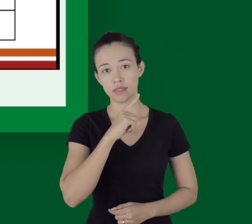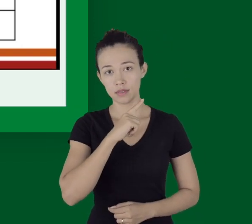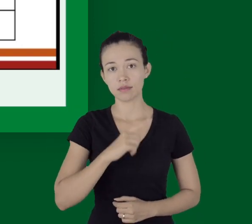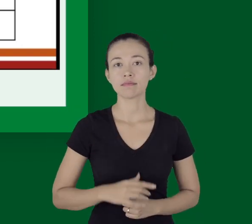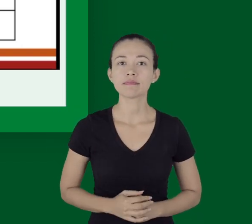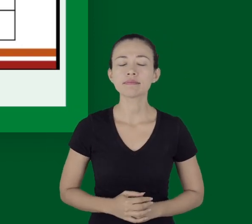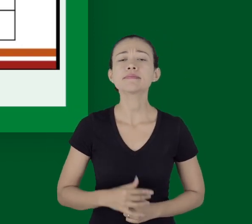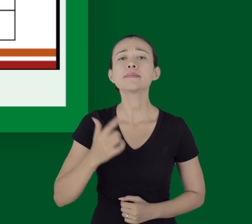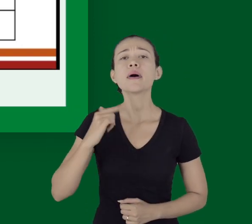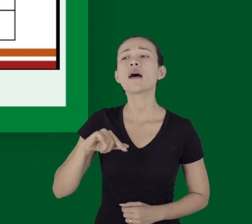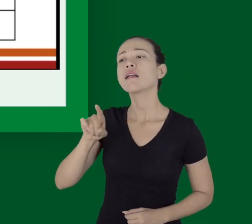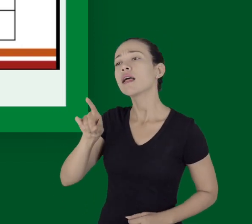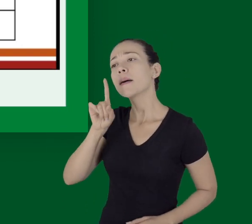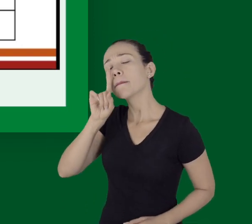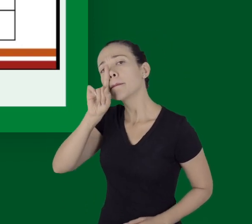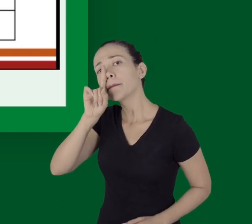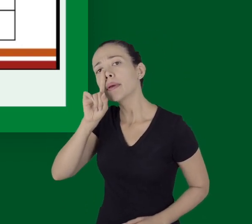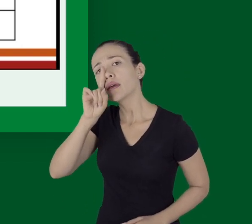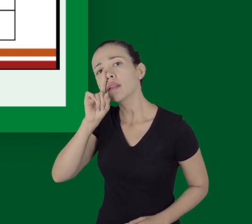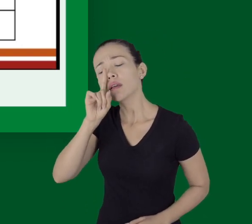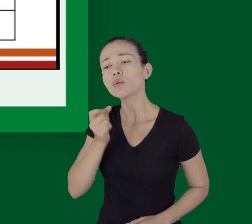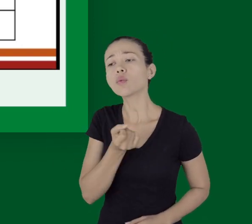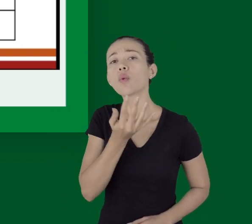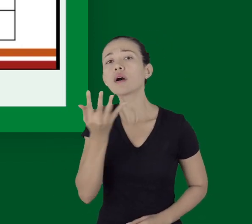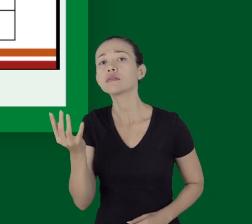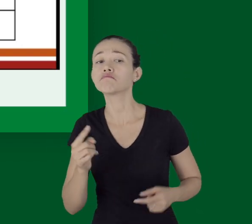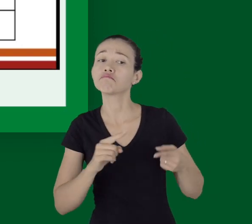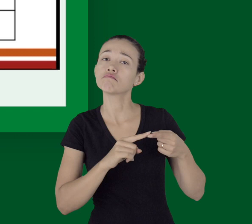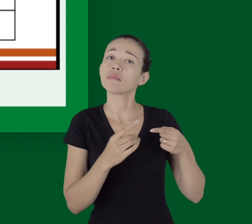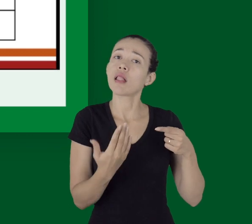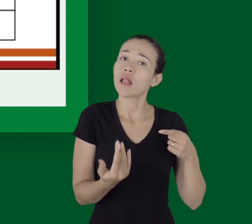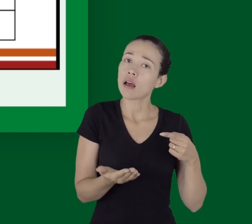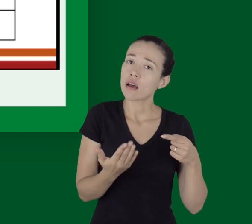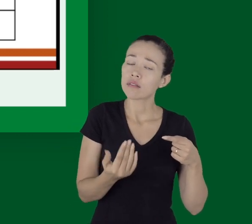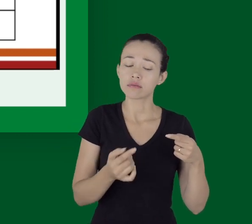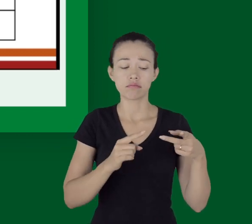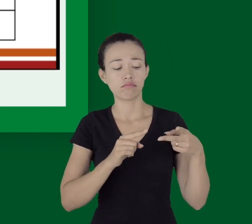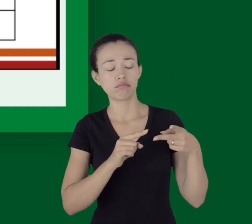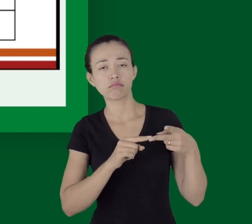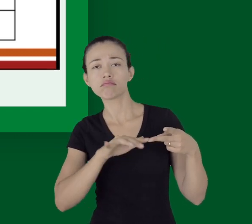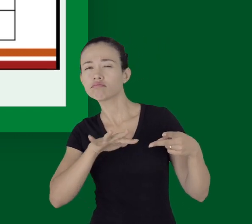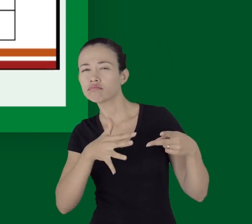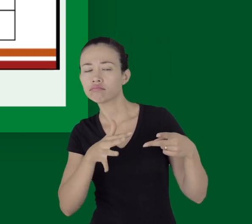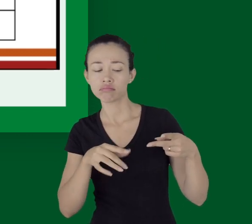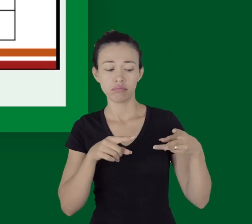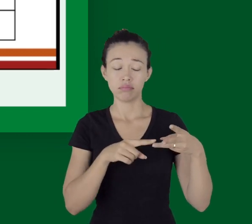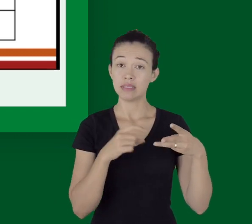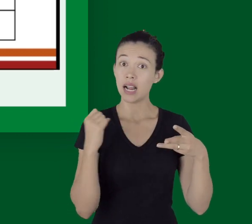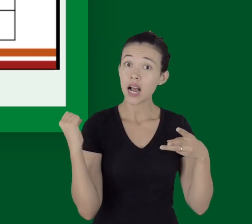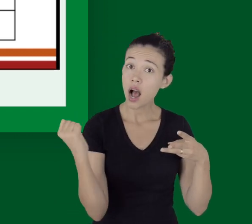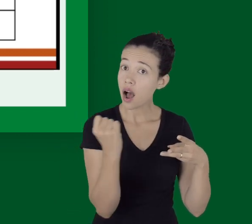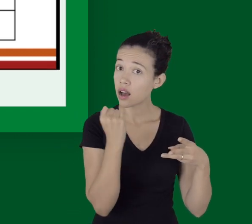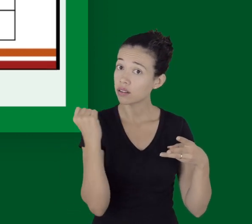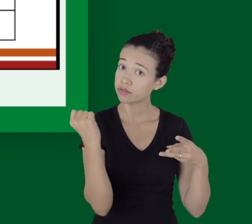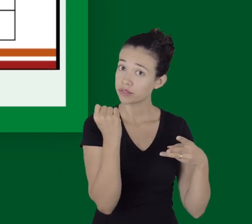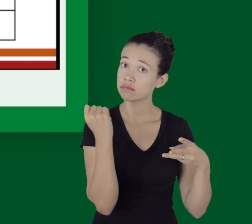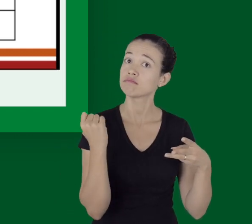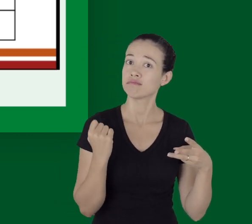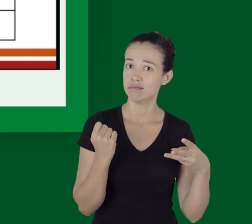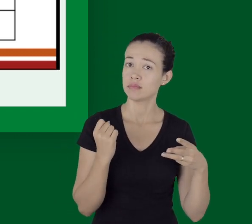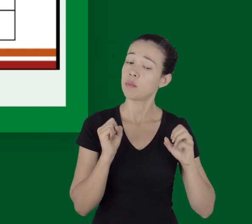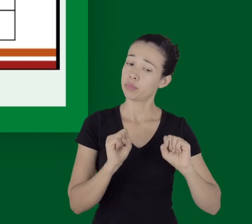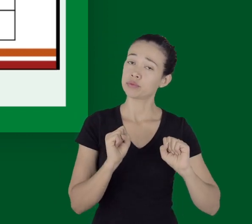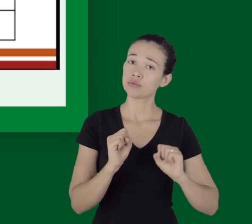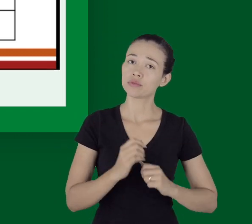as fraturas, né, penetrantes, elas ocorrem por arma de fogo, algum trauma pontiforme. Em termos de gravidade, elas podem